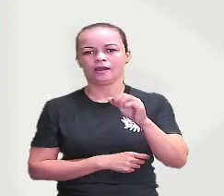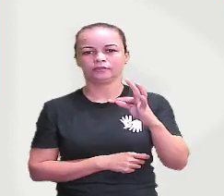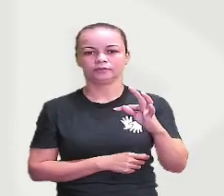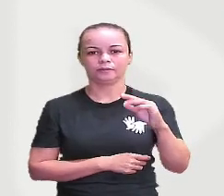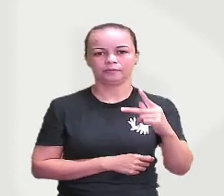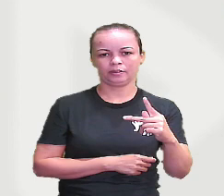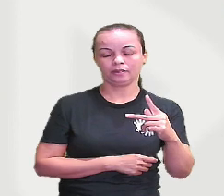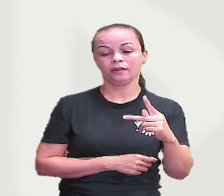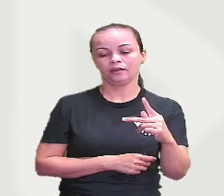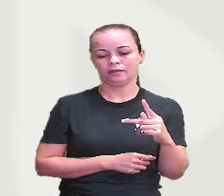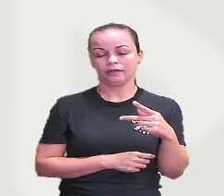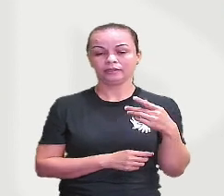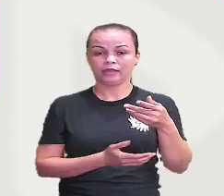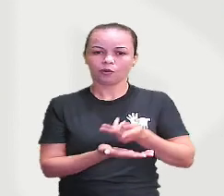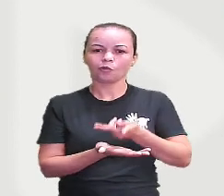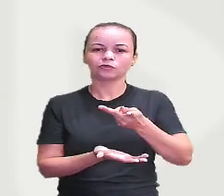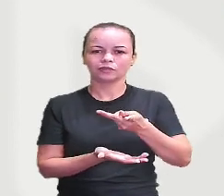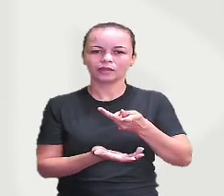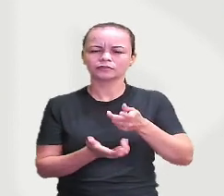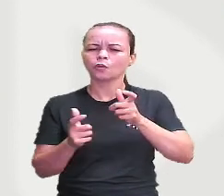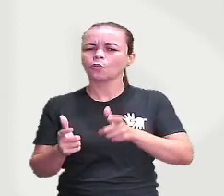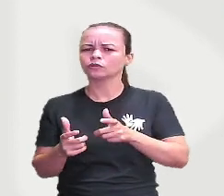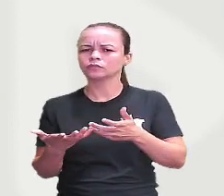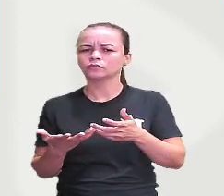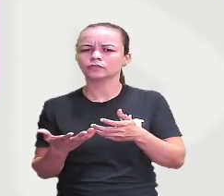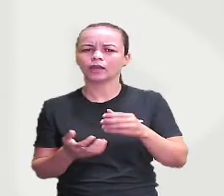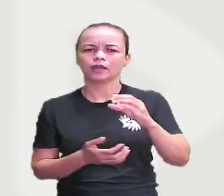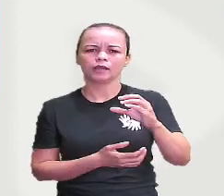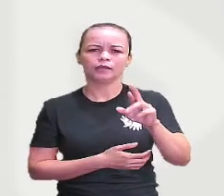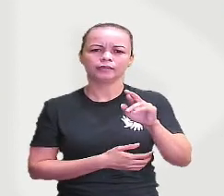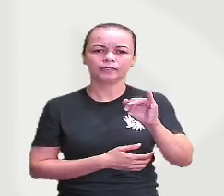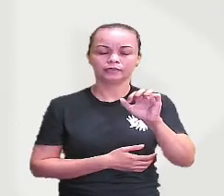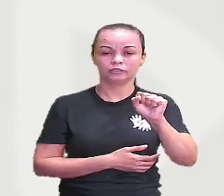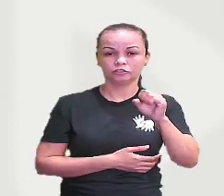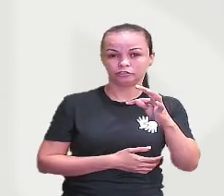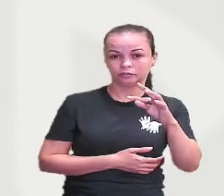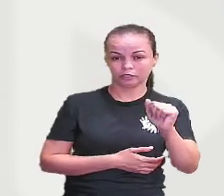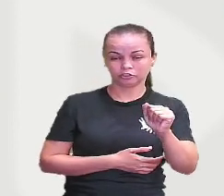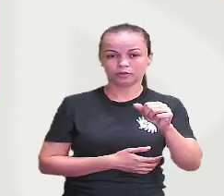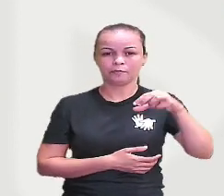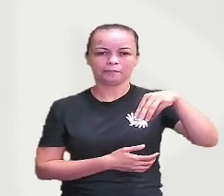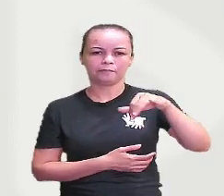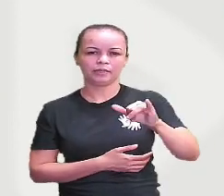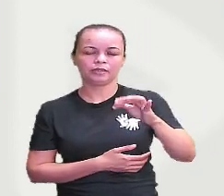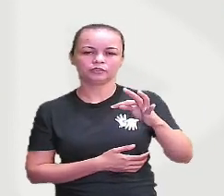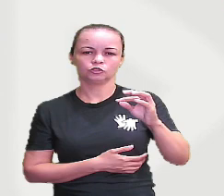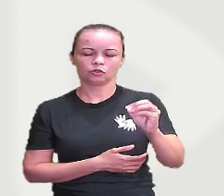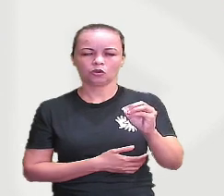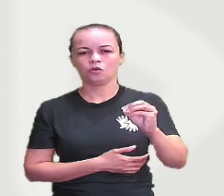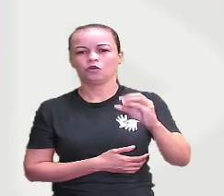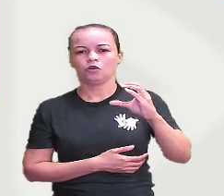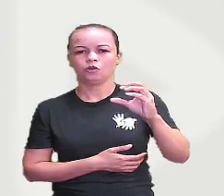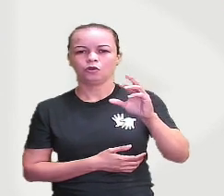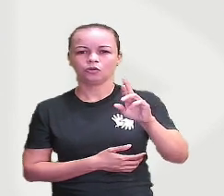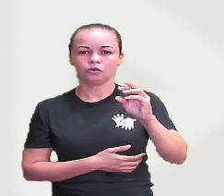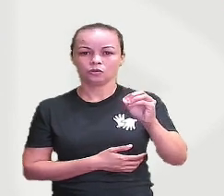ela ocorre onde? Lá nas chamadas cristas mitocondrial. Esse desdobramento aí da membrana, porque são 2 membranas que a mitocôndria tem. Então,